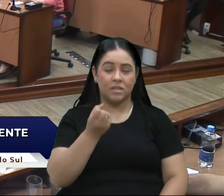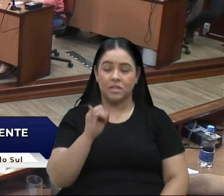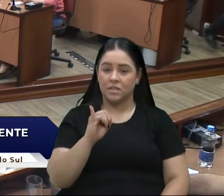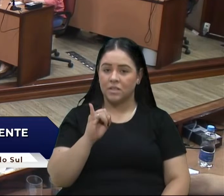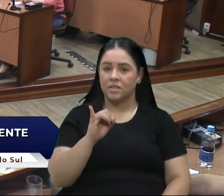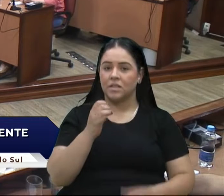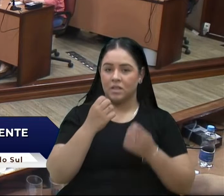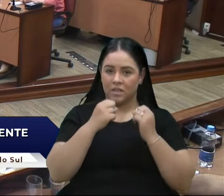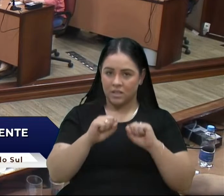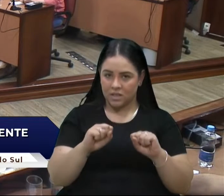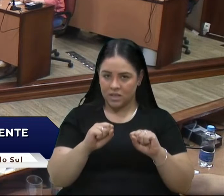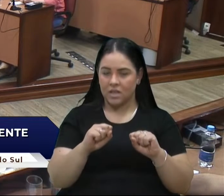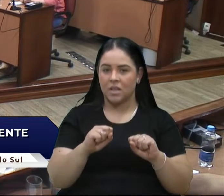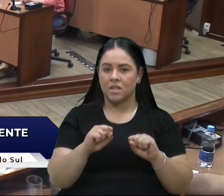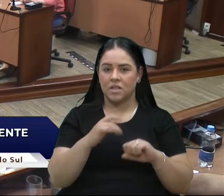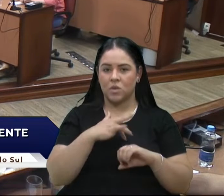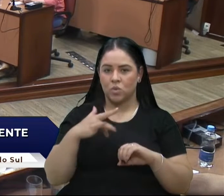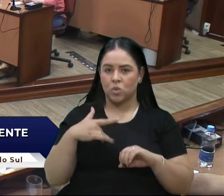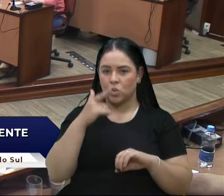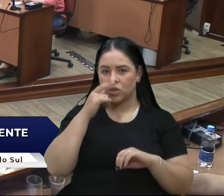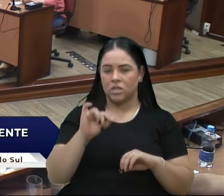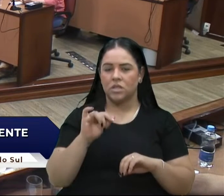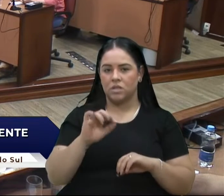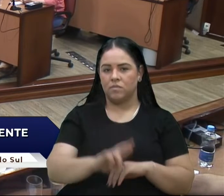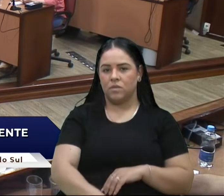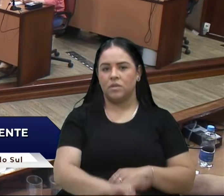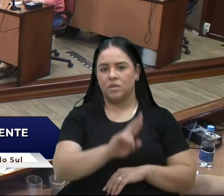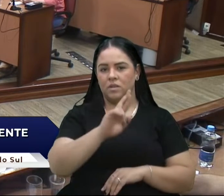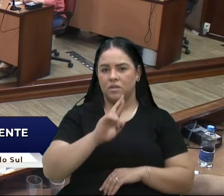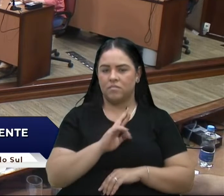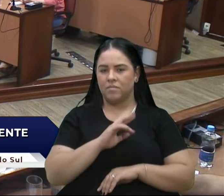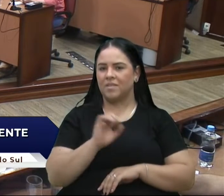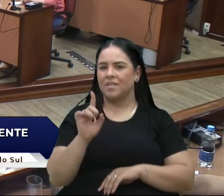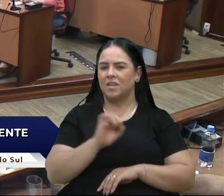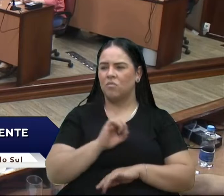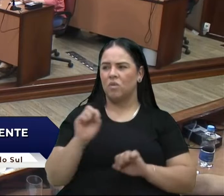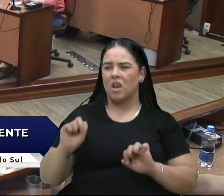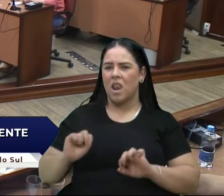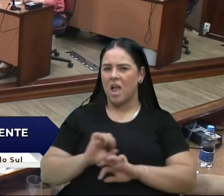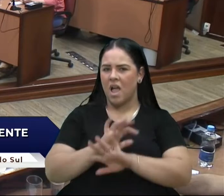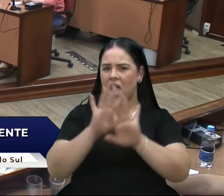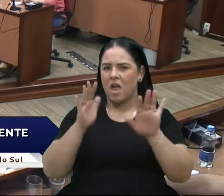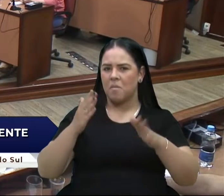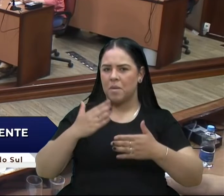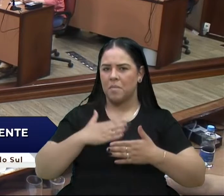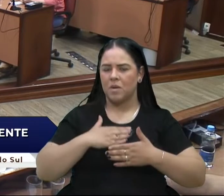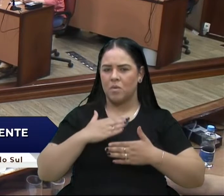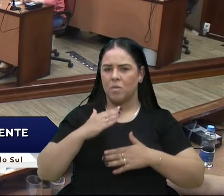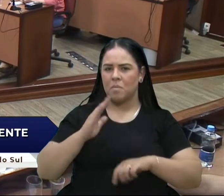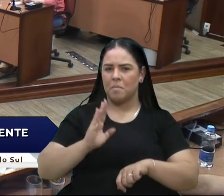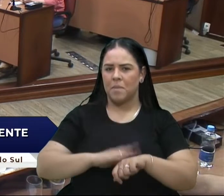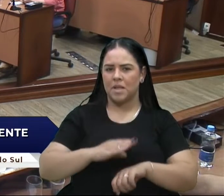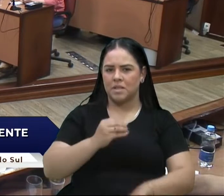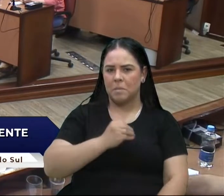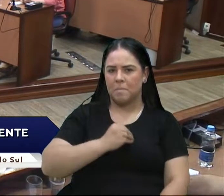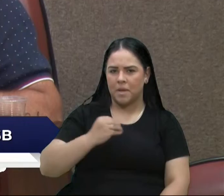Saúde conseguir responder, senão não ficou claro o Mais Médicos do